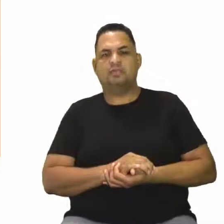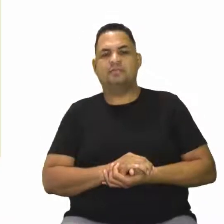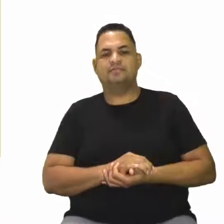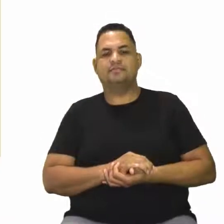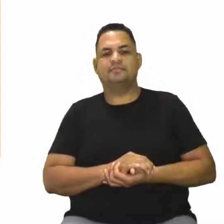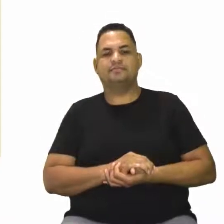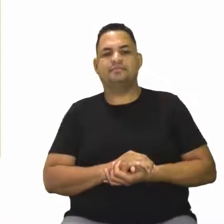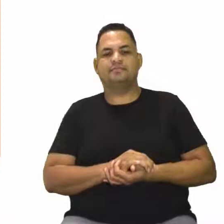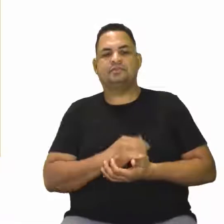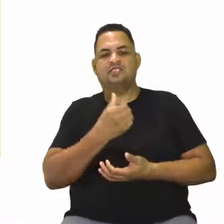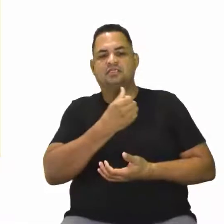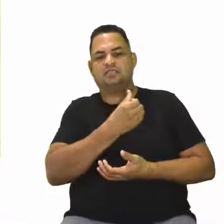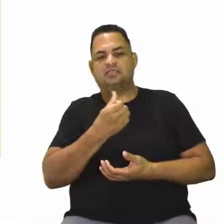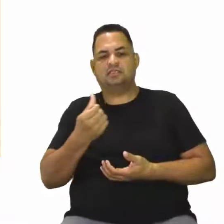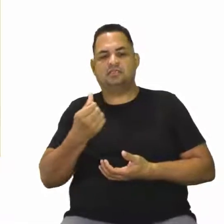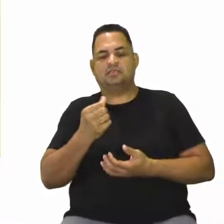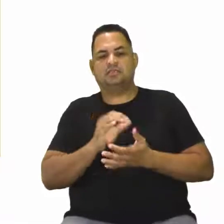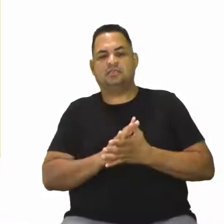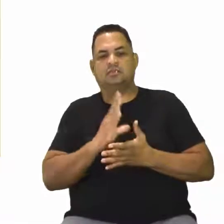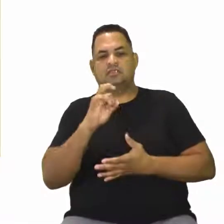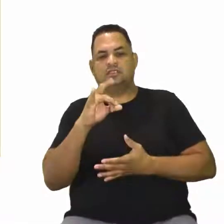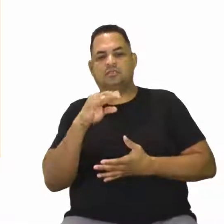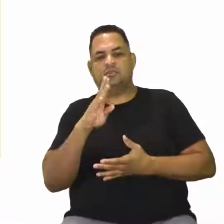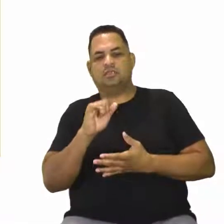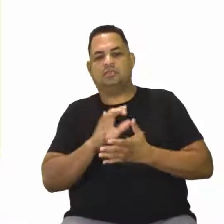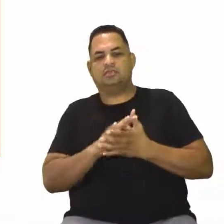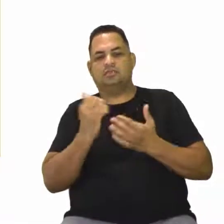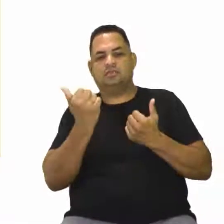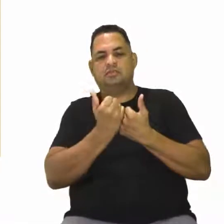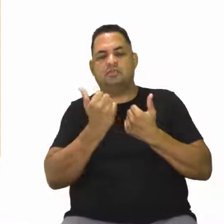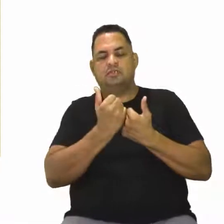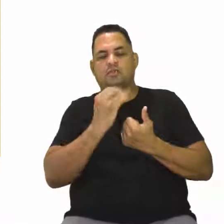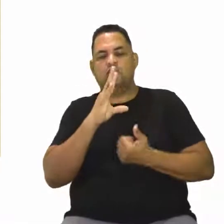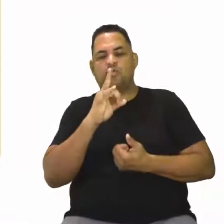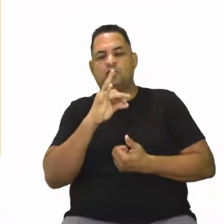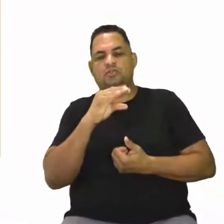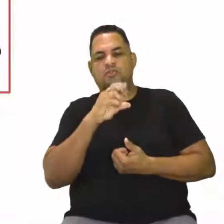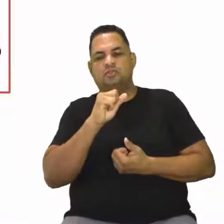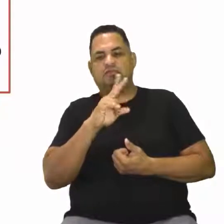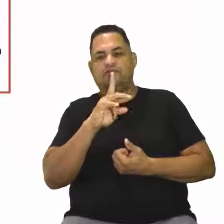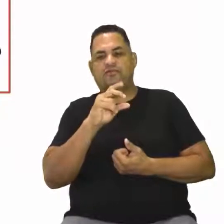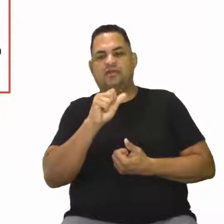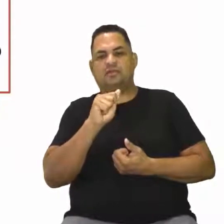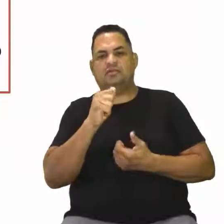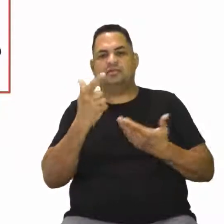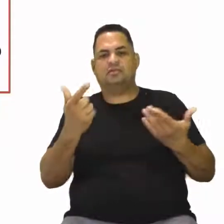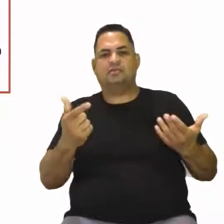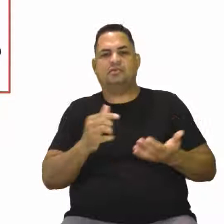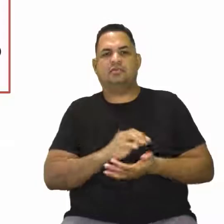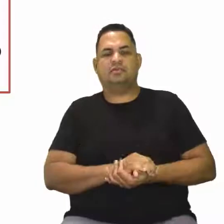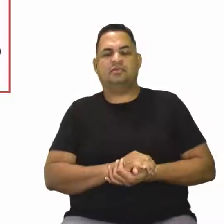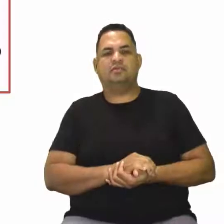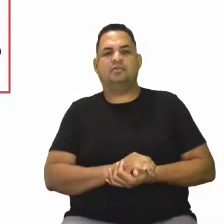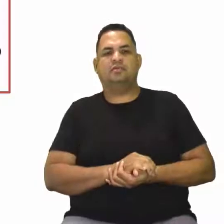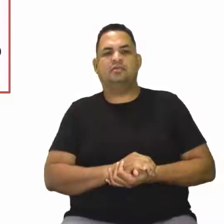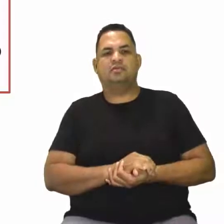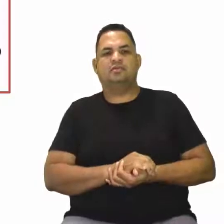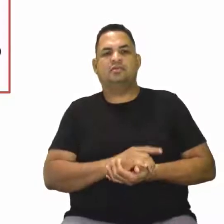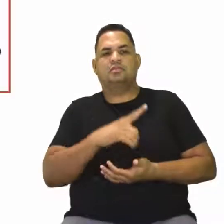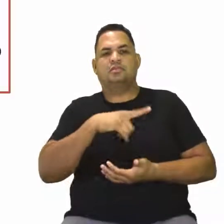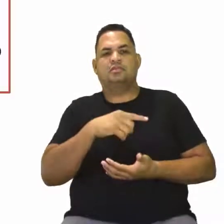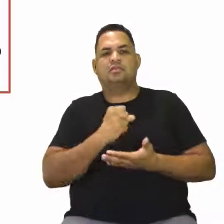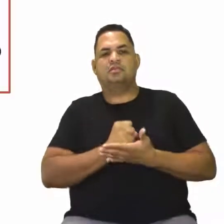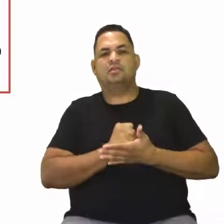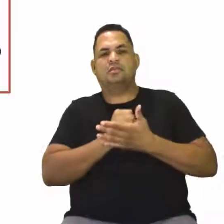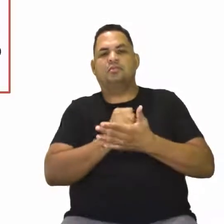aí, em 66, o Castelo Branco vai ser substituído por Costa e Silva. Vai haver o